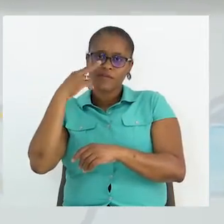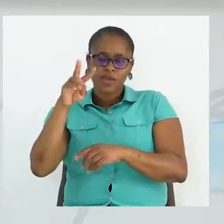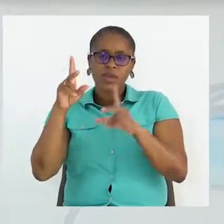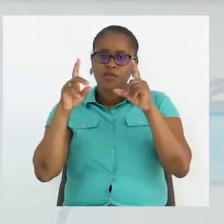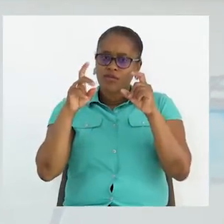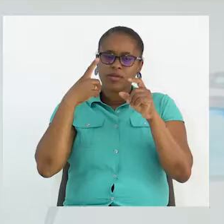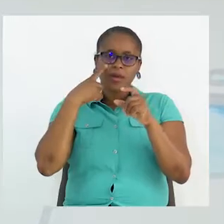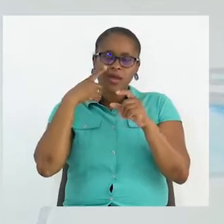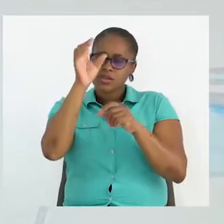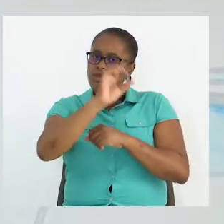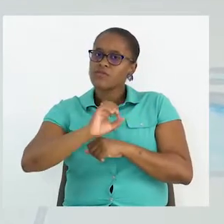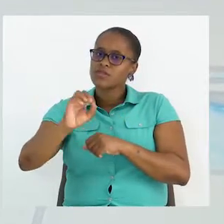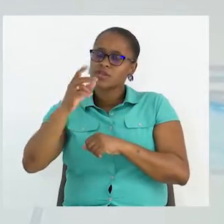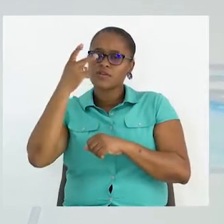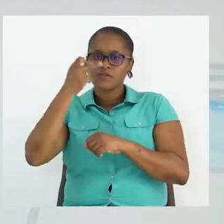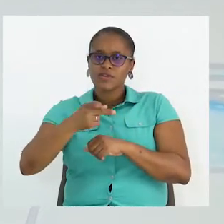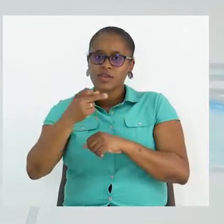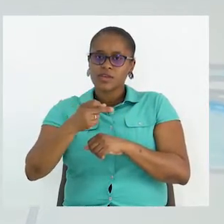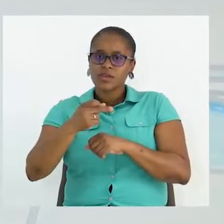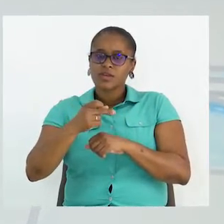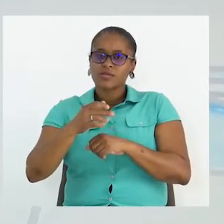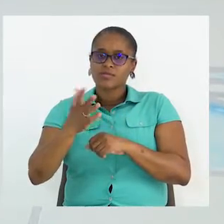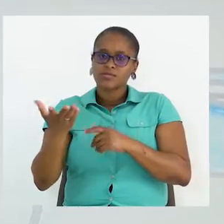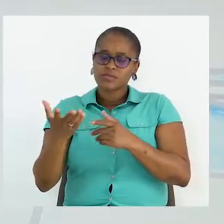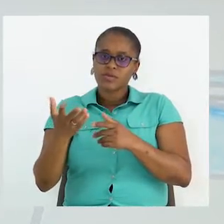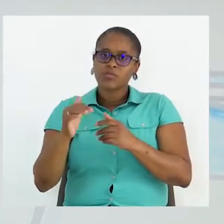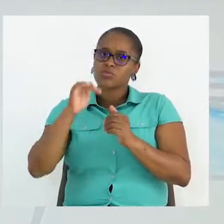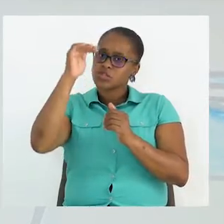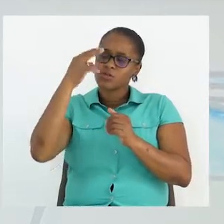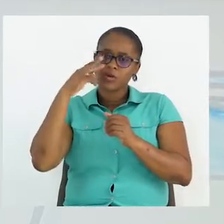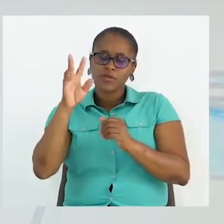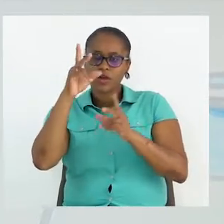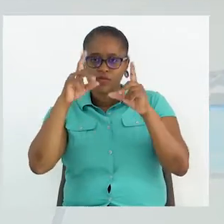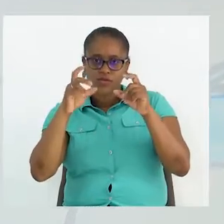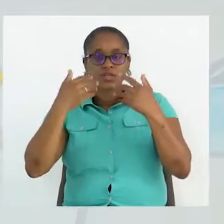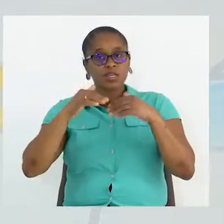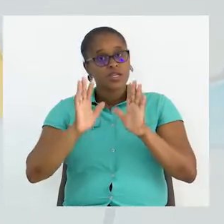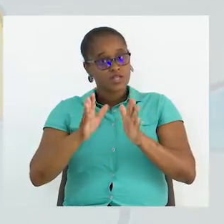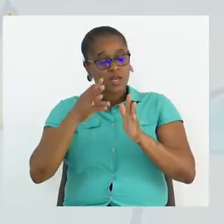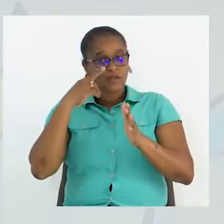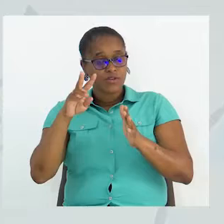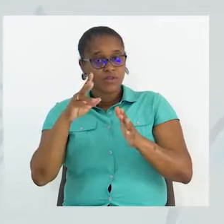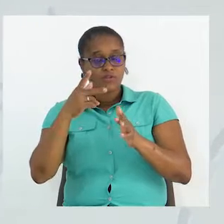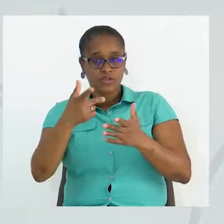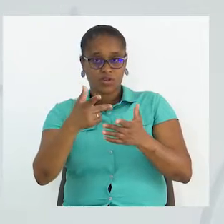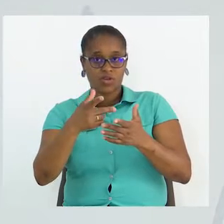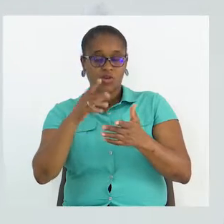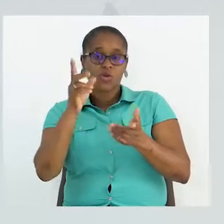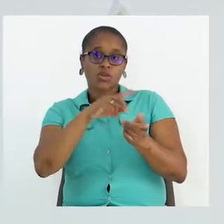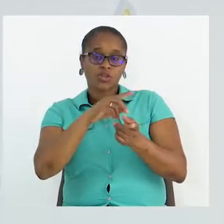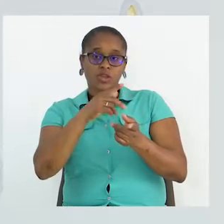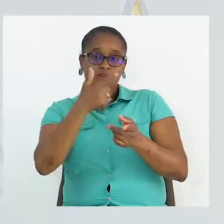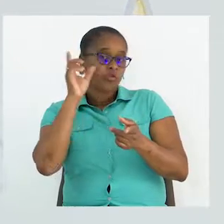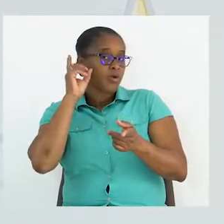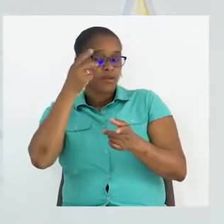foto, parece que vocês ficaram também por cima para ver a foto. Já a visão contrapicado, o telemóvel fica assim, para tirar a